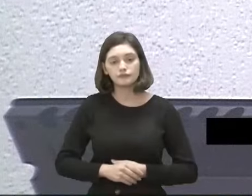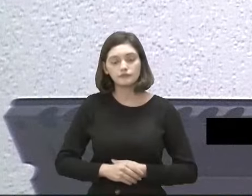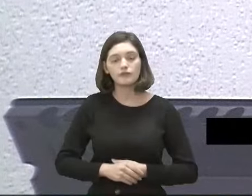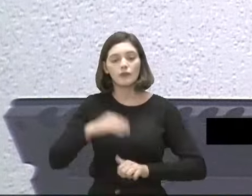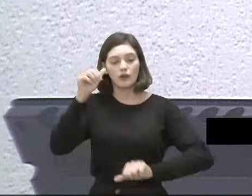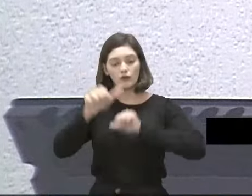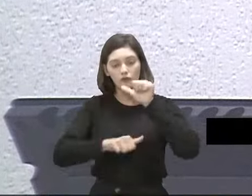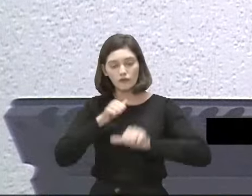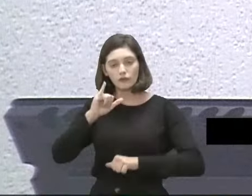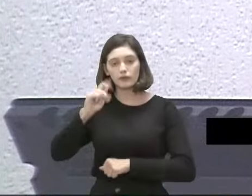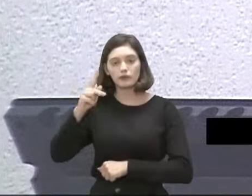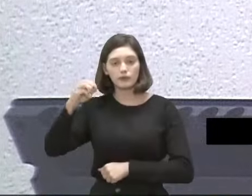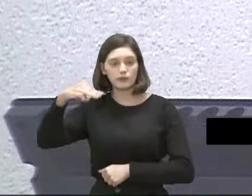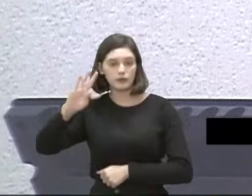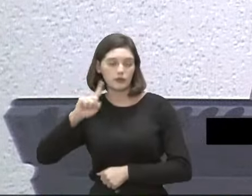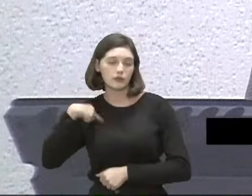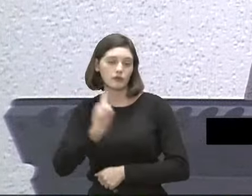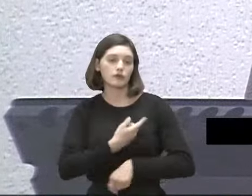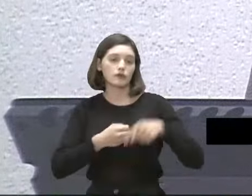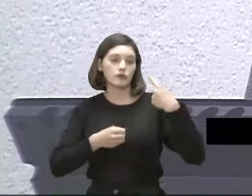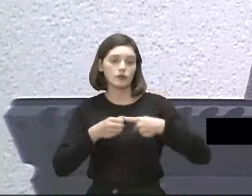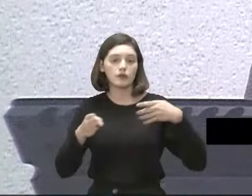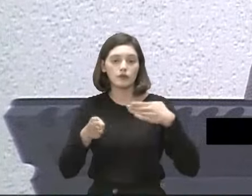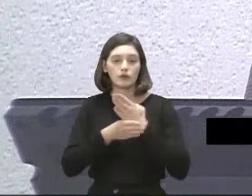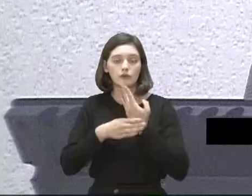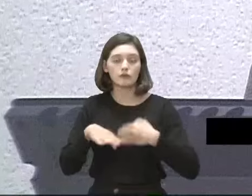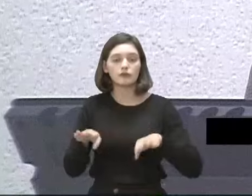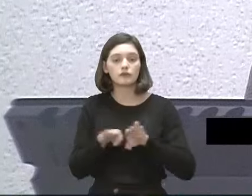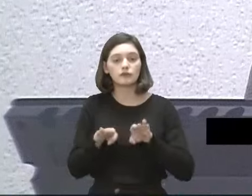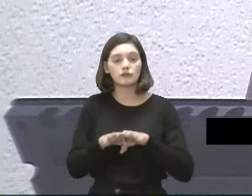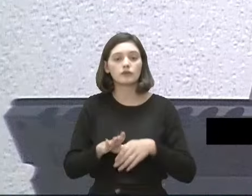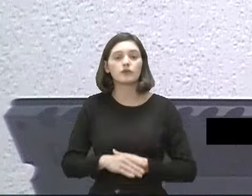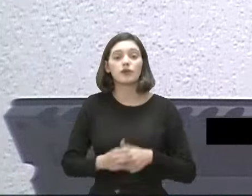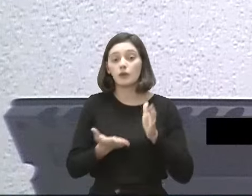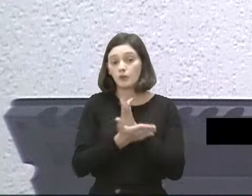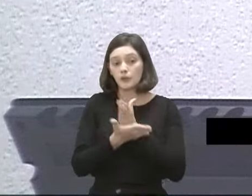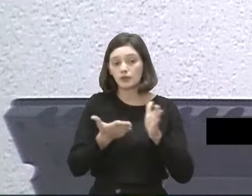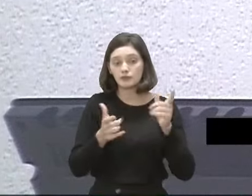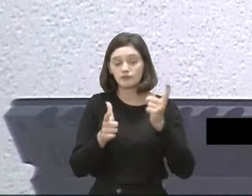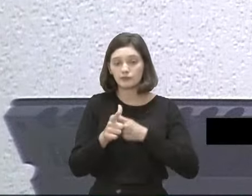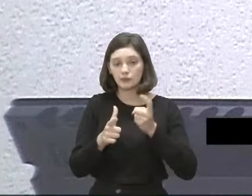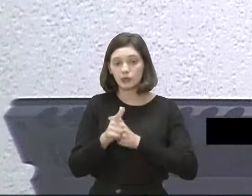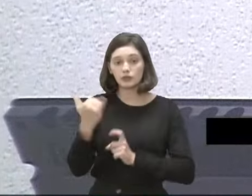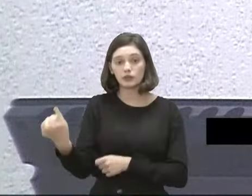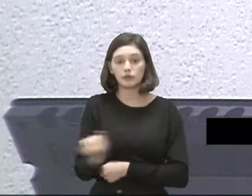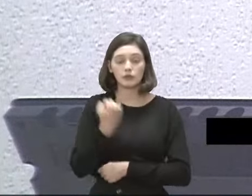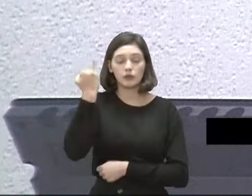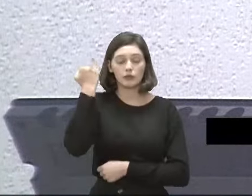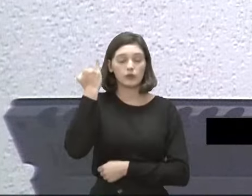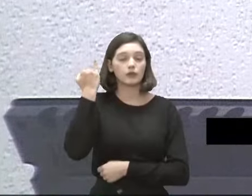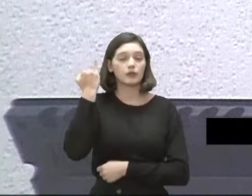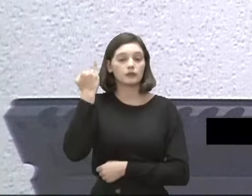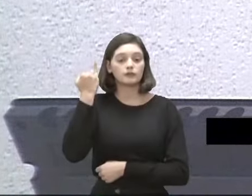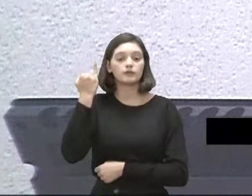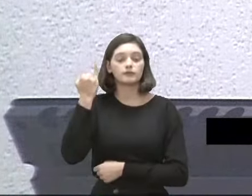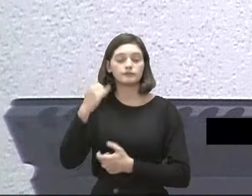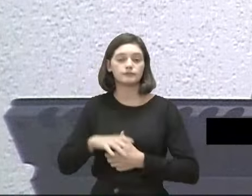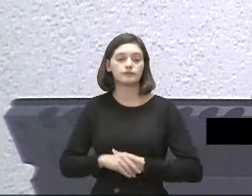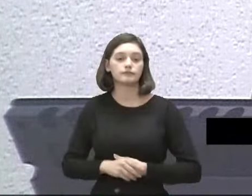reforma previdenciária no nosso município e aprovamos também o parcelamento, que era muito importante para que a gente